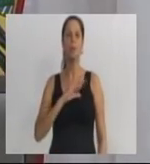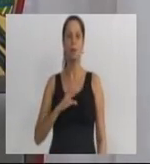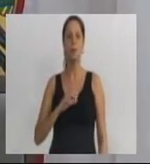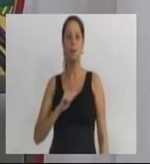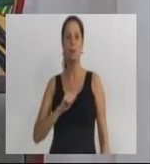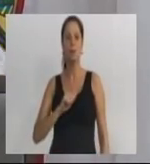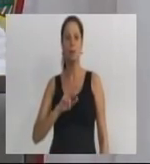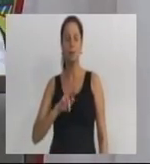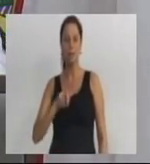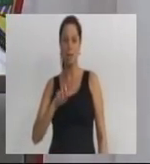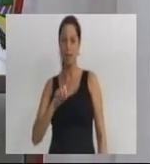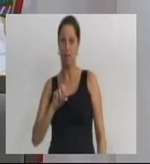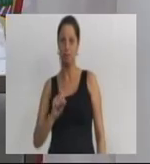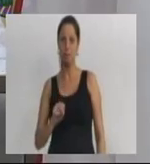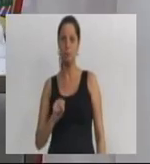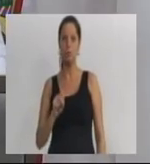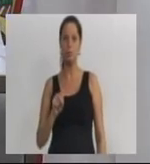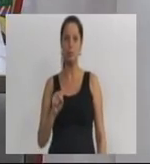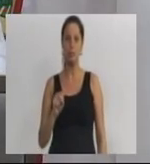Fritz Bueno.